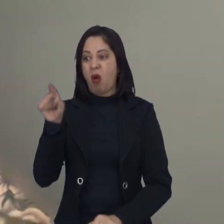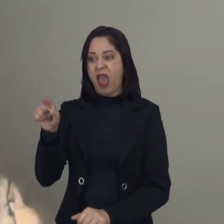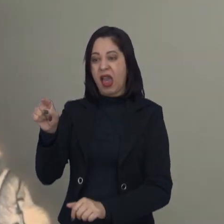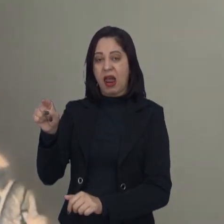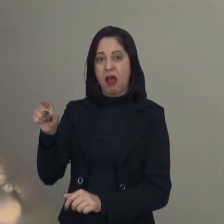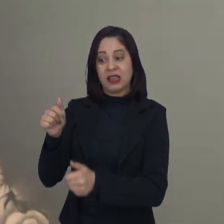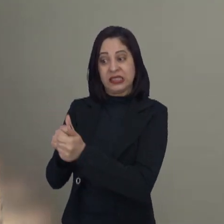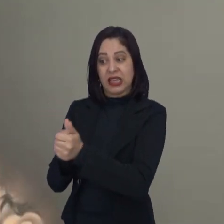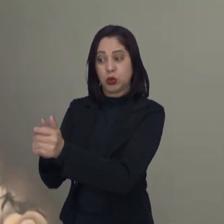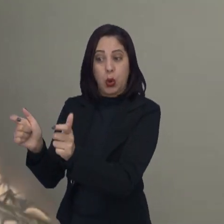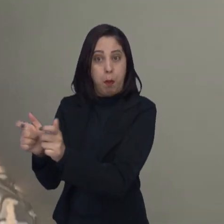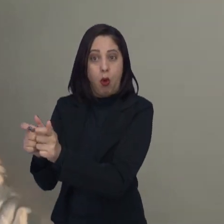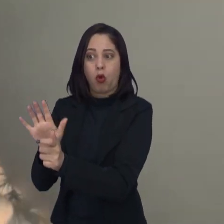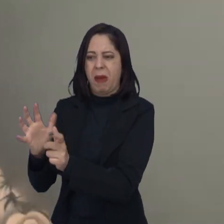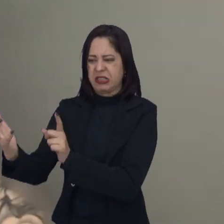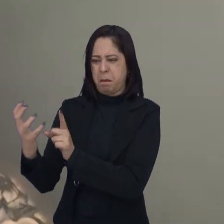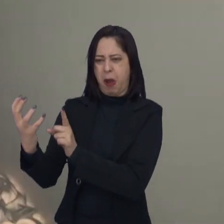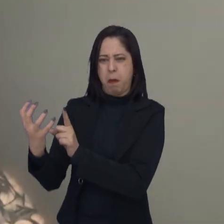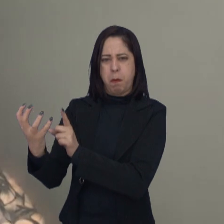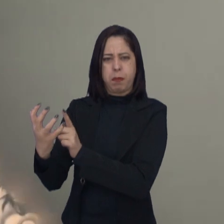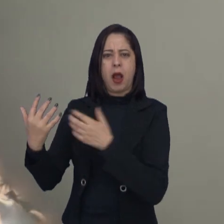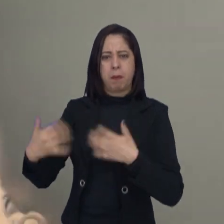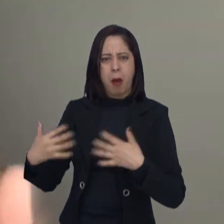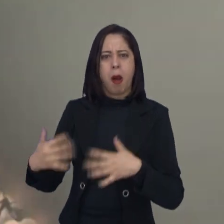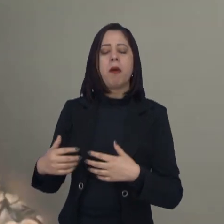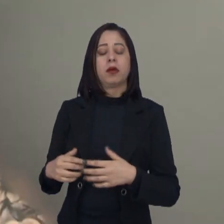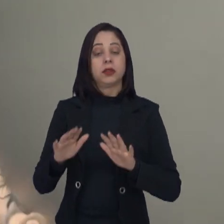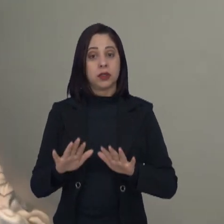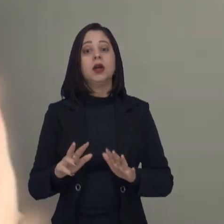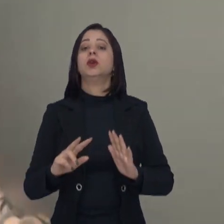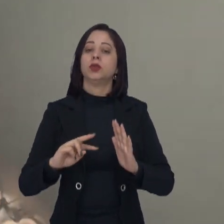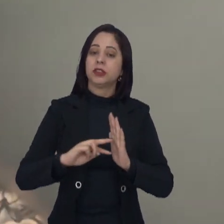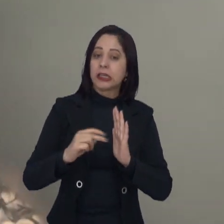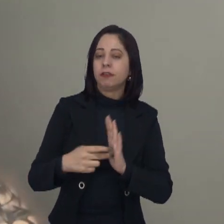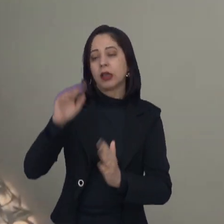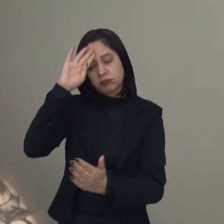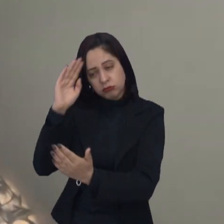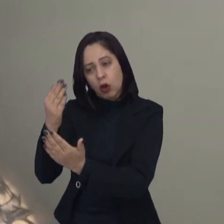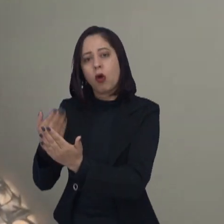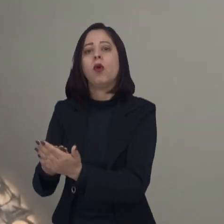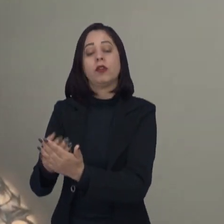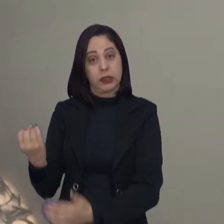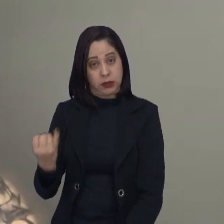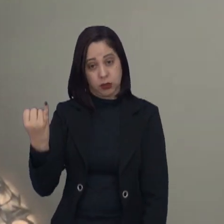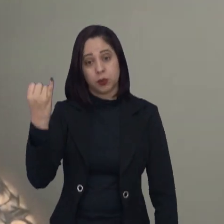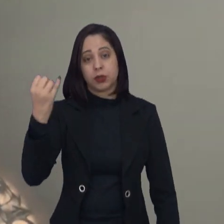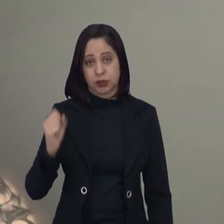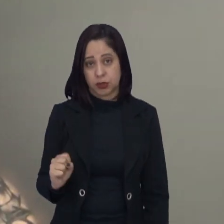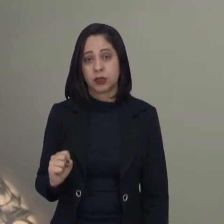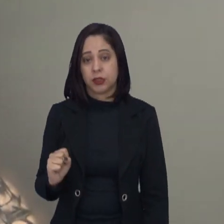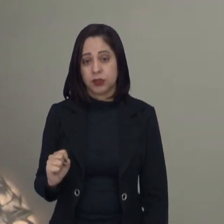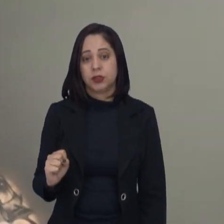menor. Isso caracteriza mais uma fidelidade ali dos seguidores, uma recorrência, uma confiança também que é muito importante criada entre